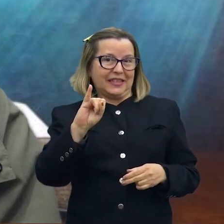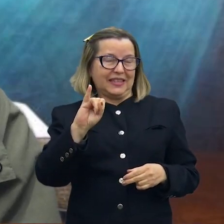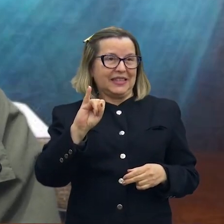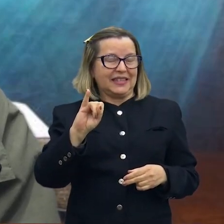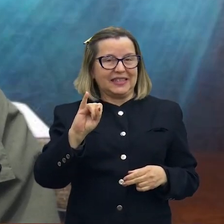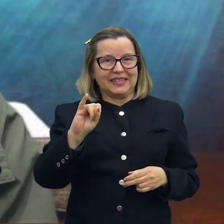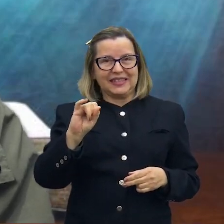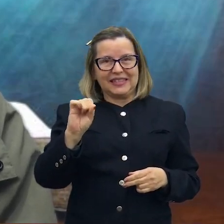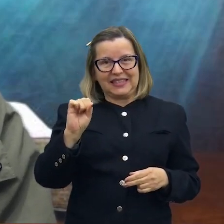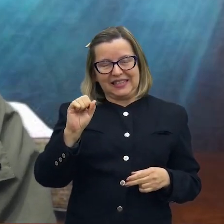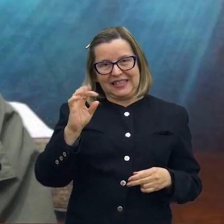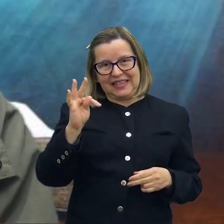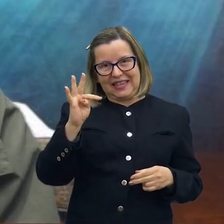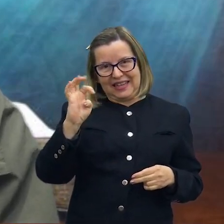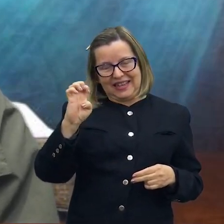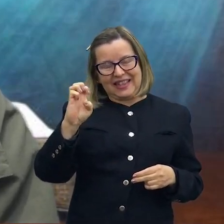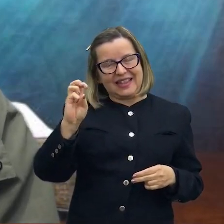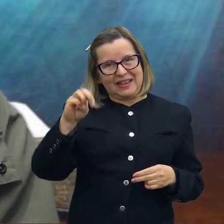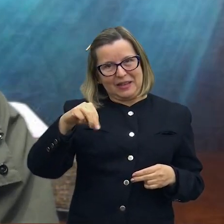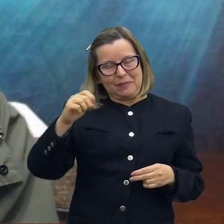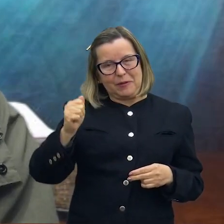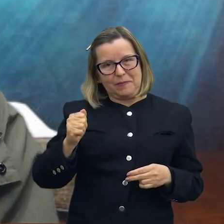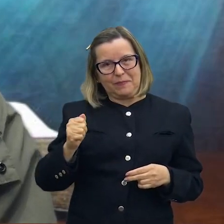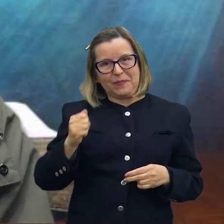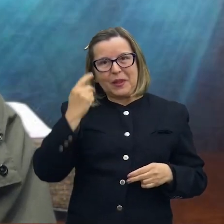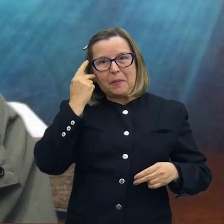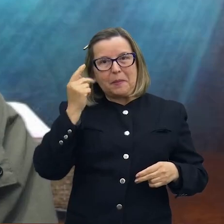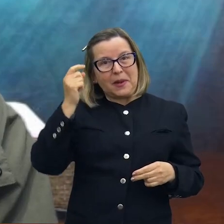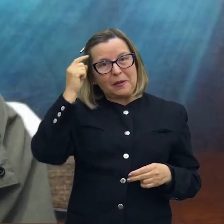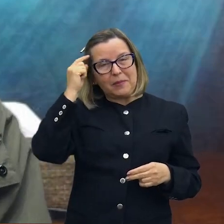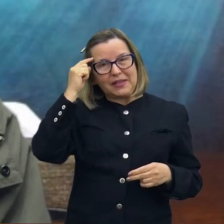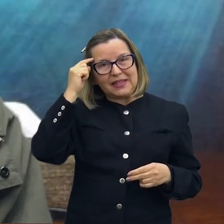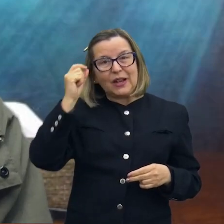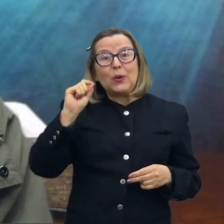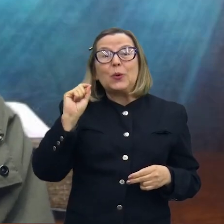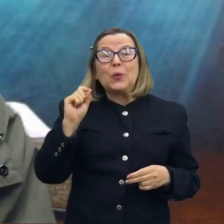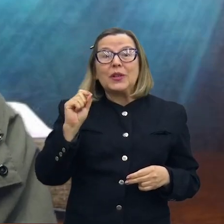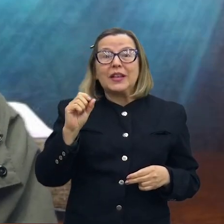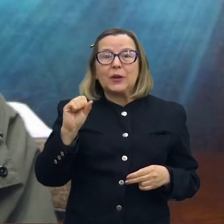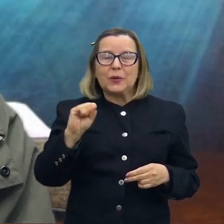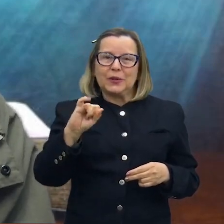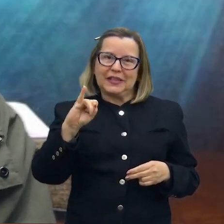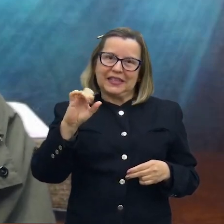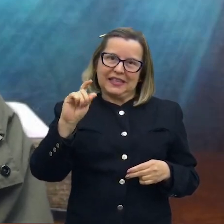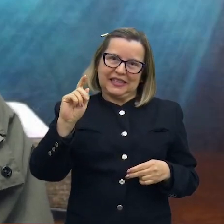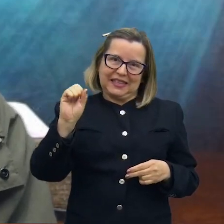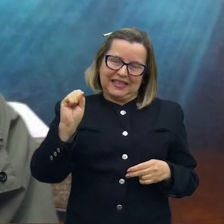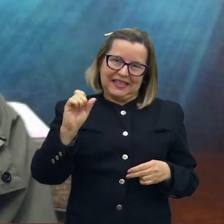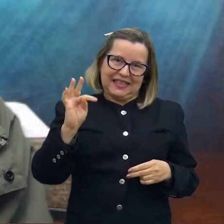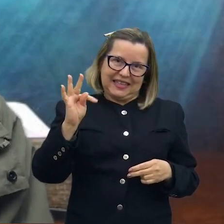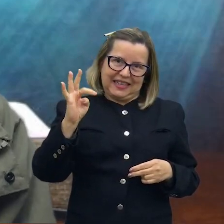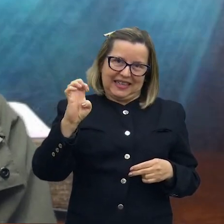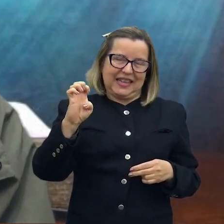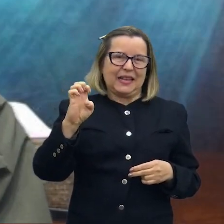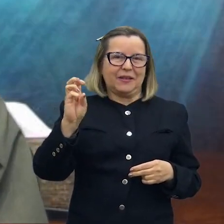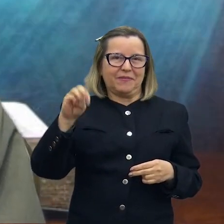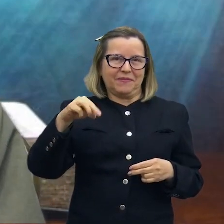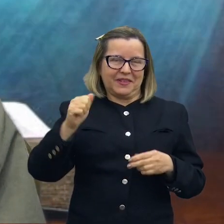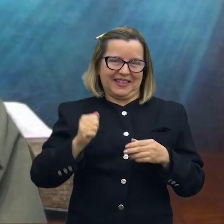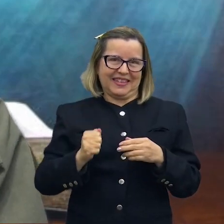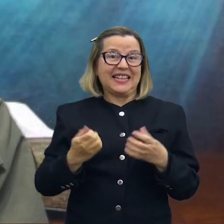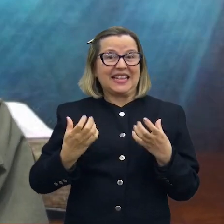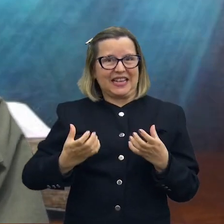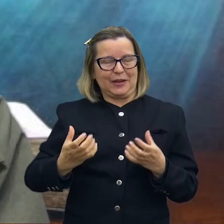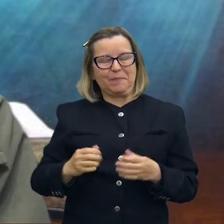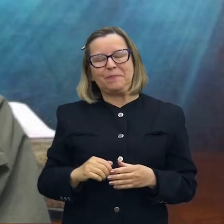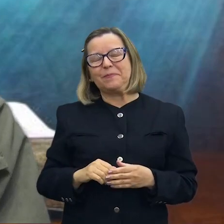como marionetes do sistema para pensar aquilo que ele quer, para nos manter agrilhoados ao